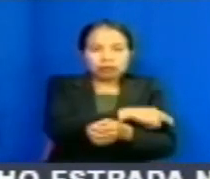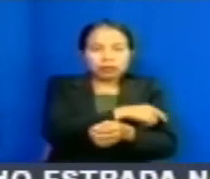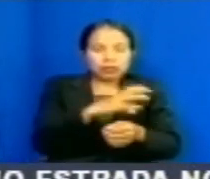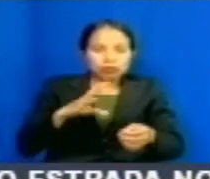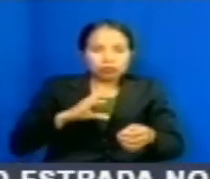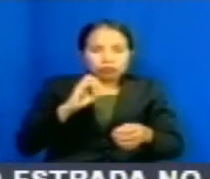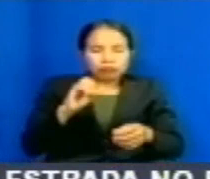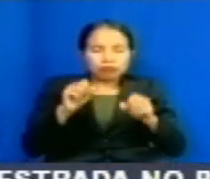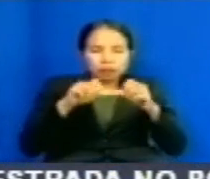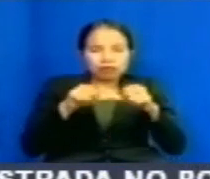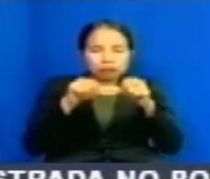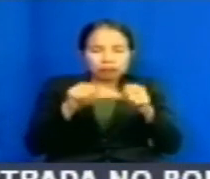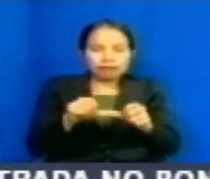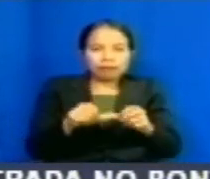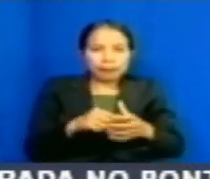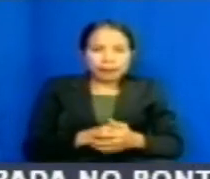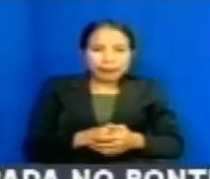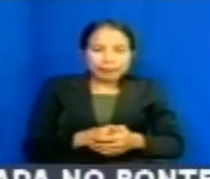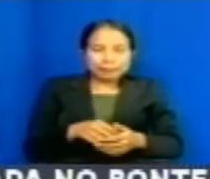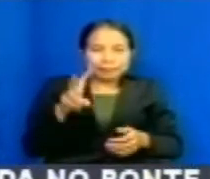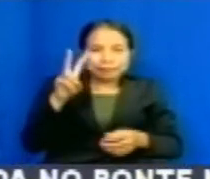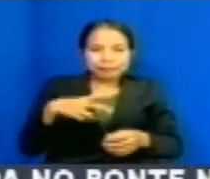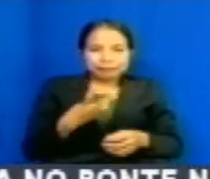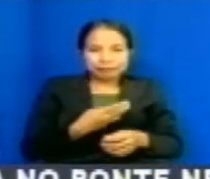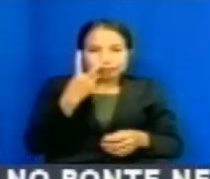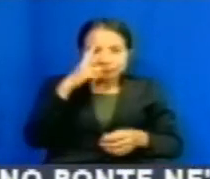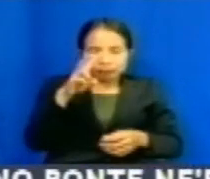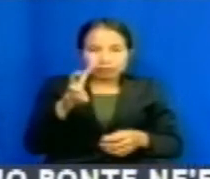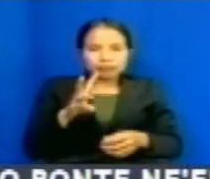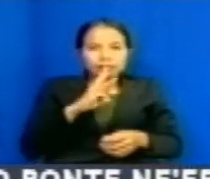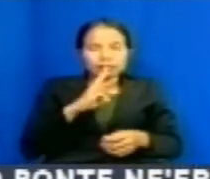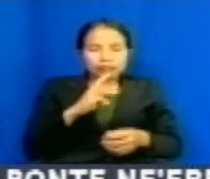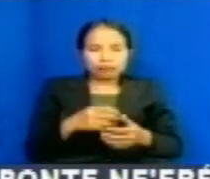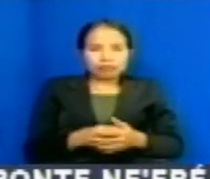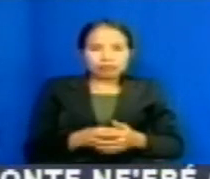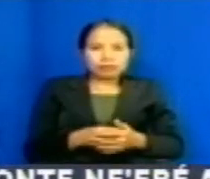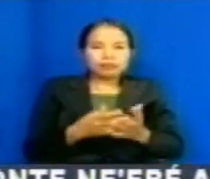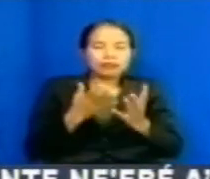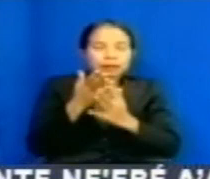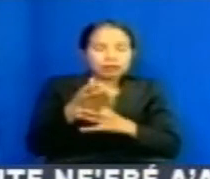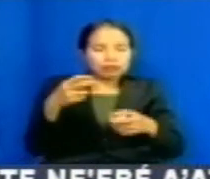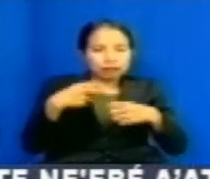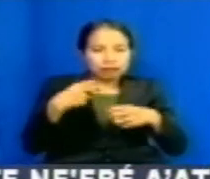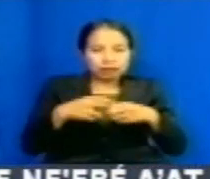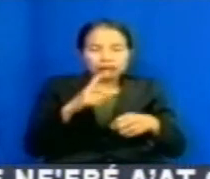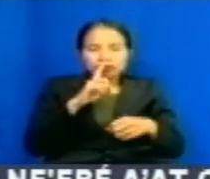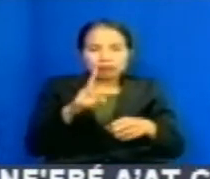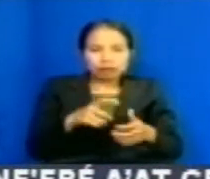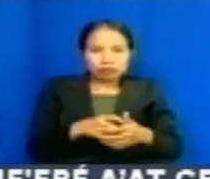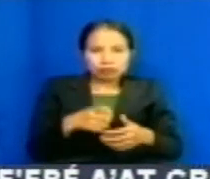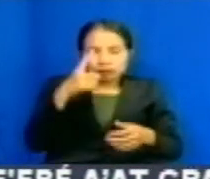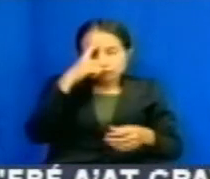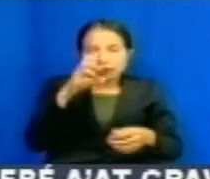aguenta continua. Ne ida rua ita reba bemos heneba ami asiso susar tepteves tamba be